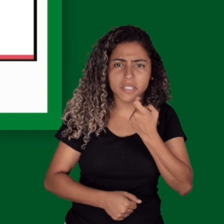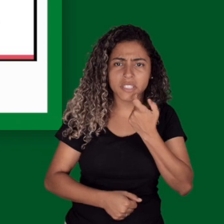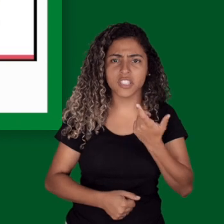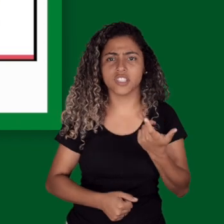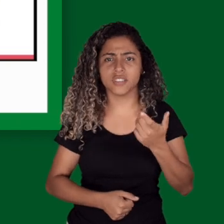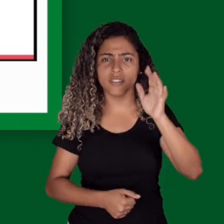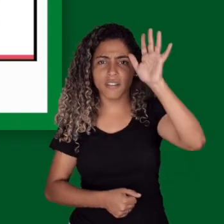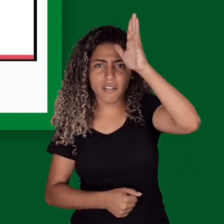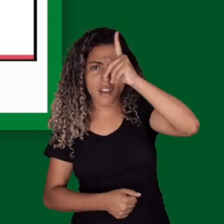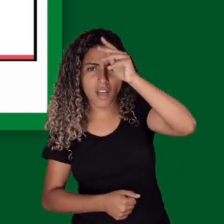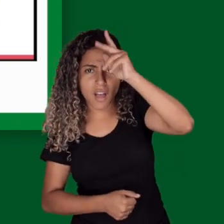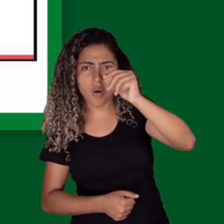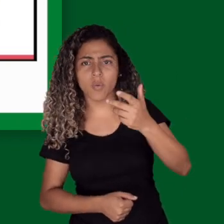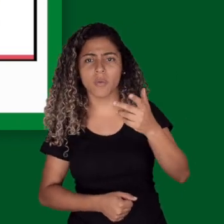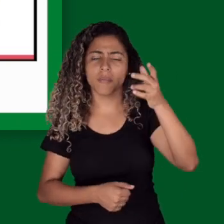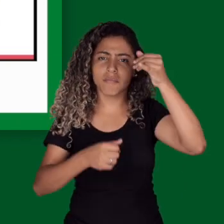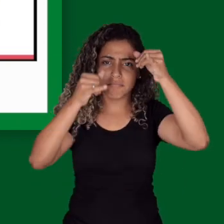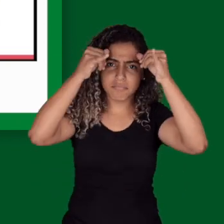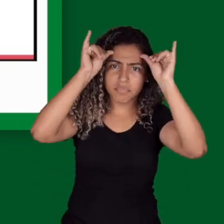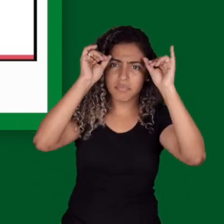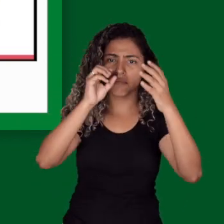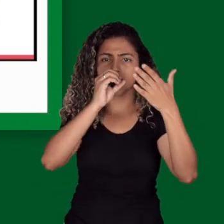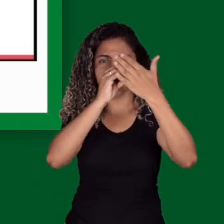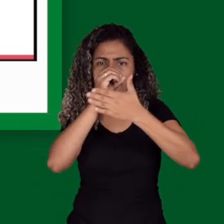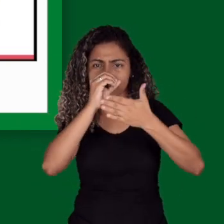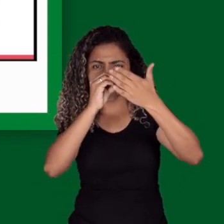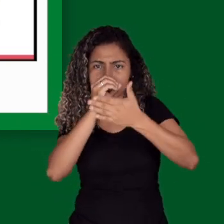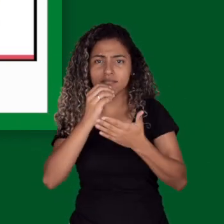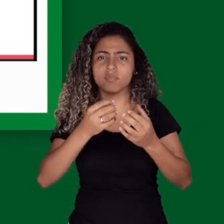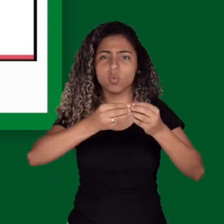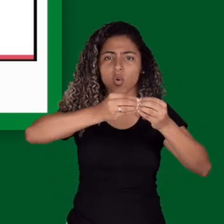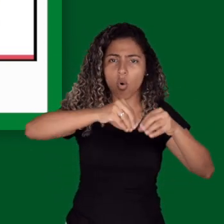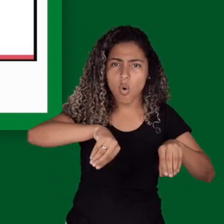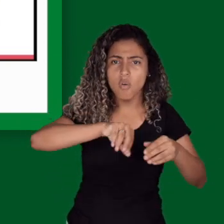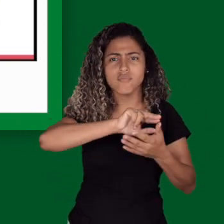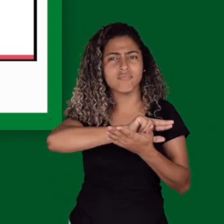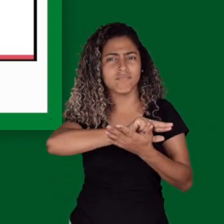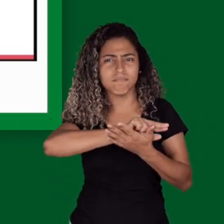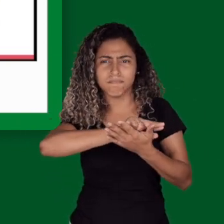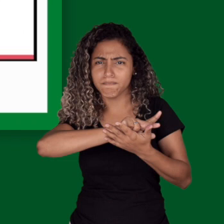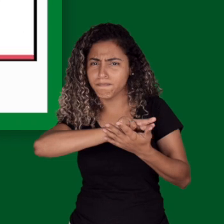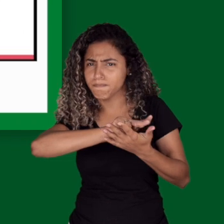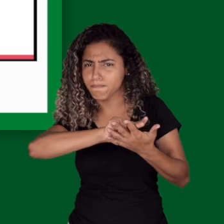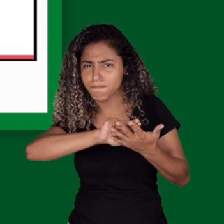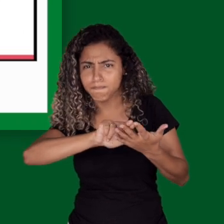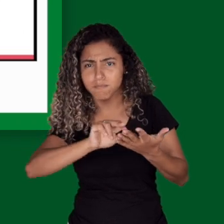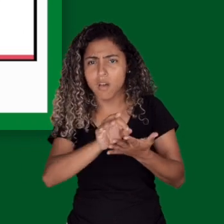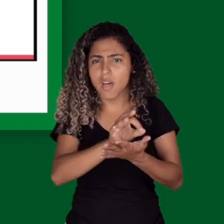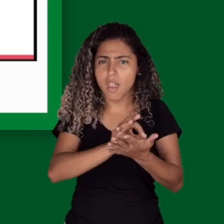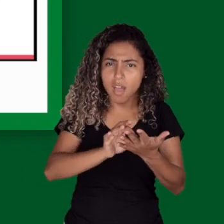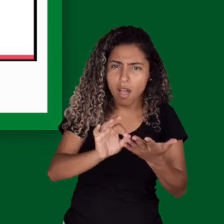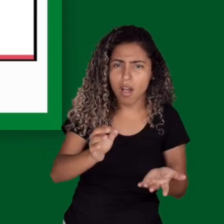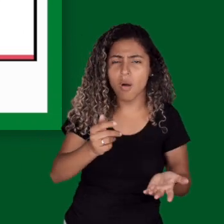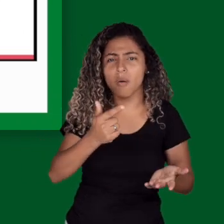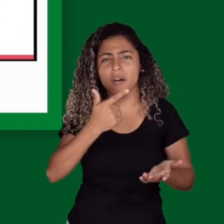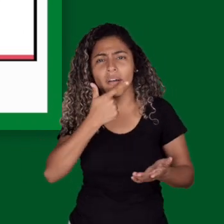os ovos, as castanhas, os queijos e as sementes, né? Como semente de linhaça, semente de abóbora,